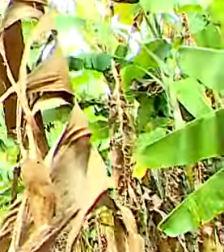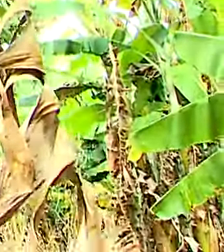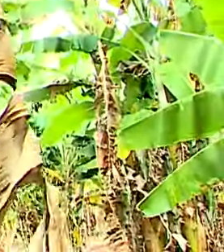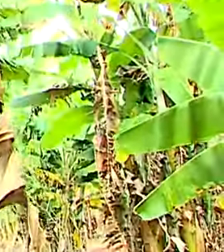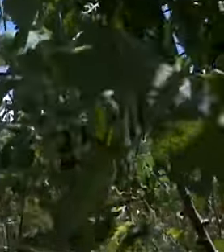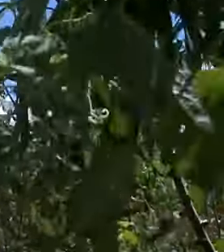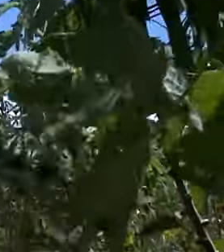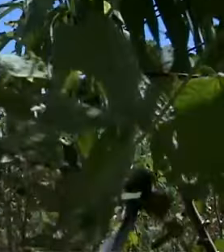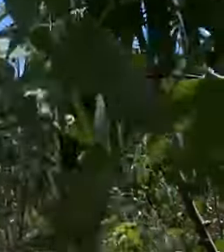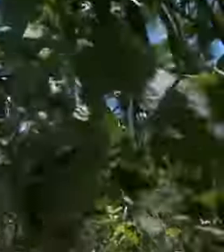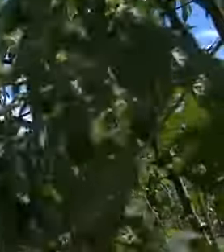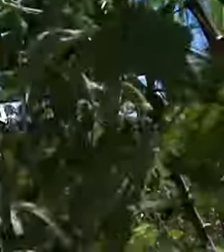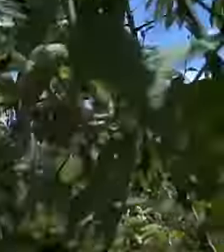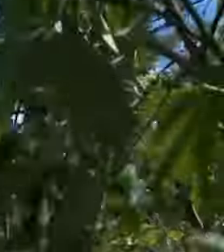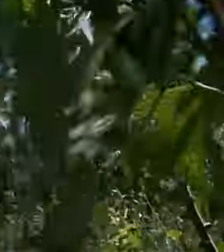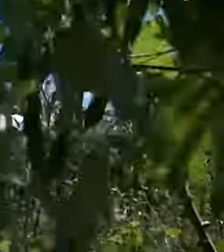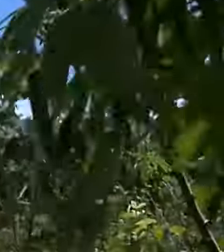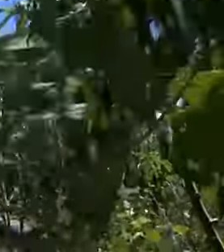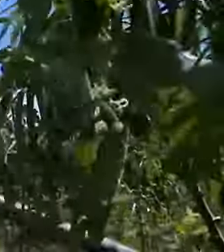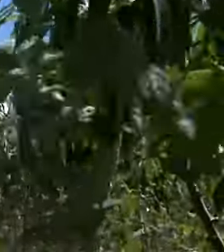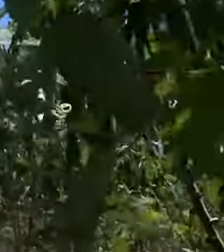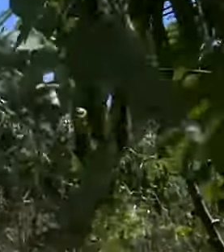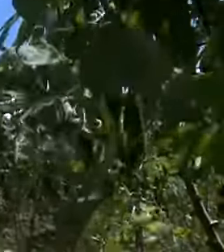Tchau